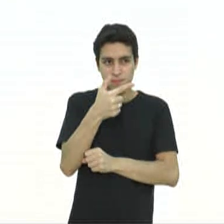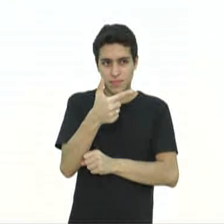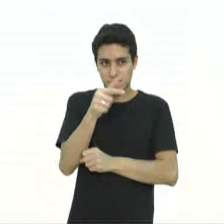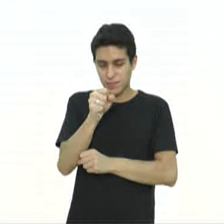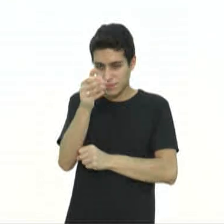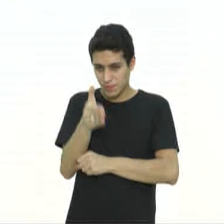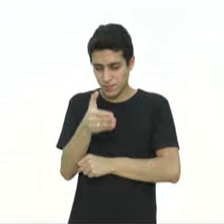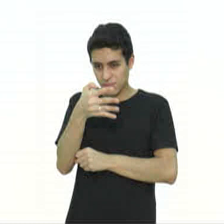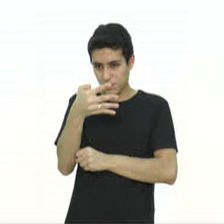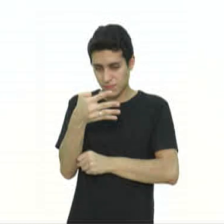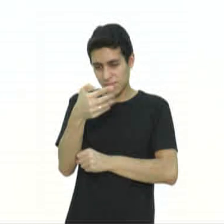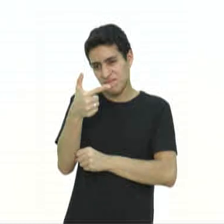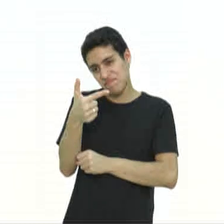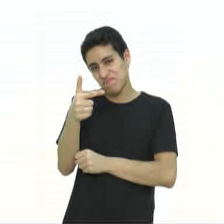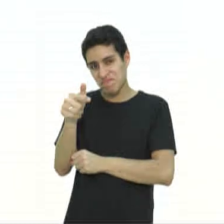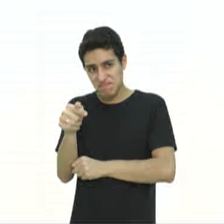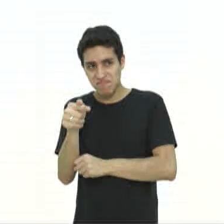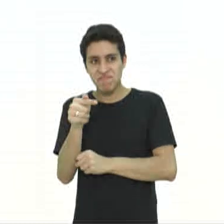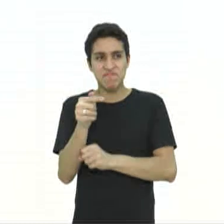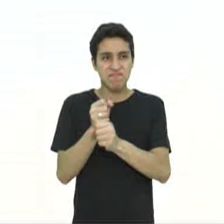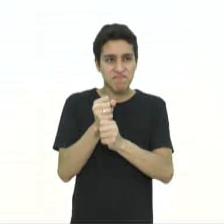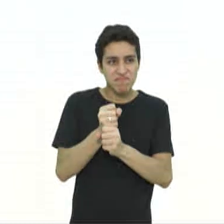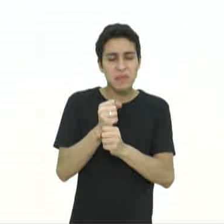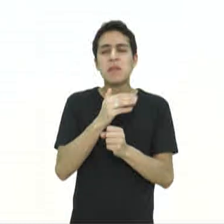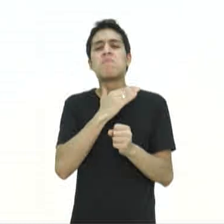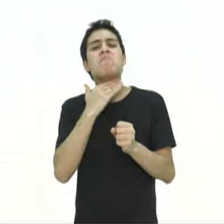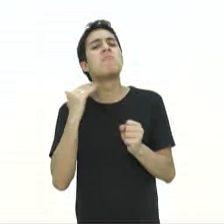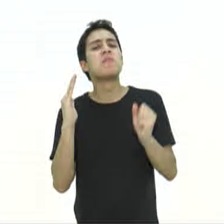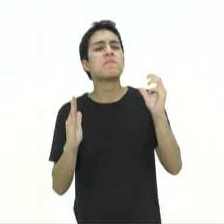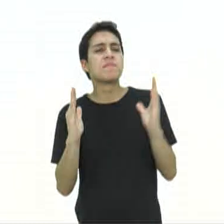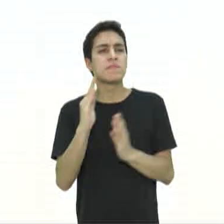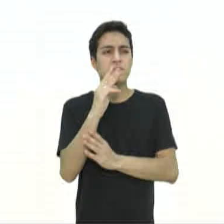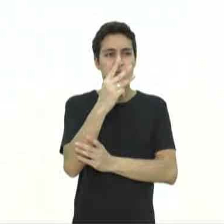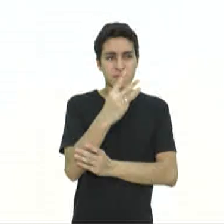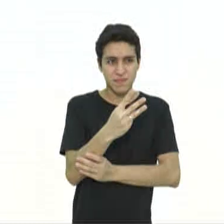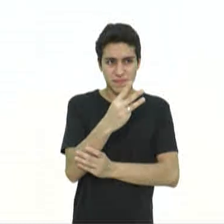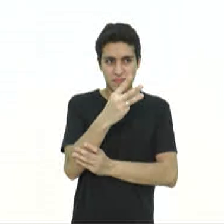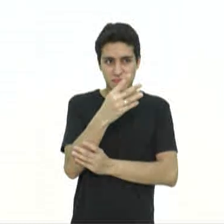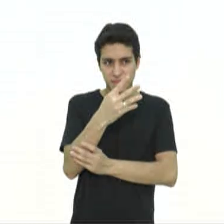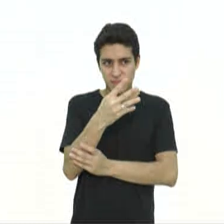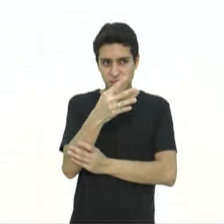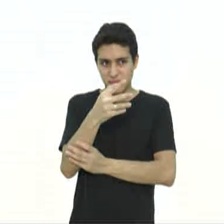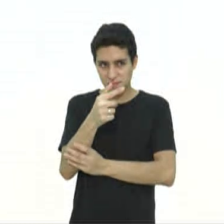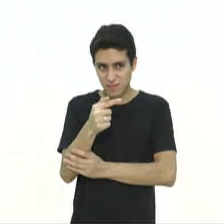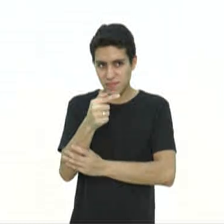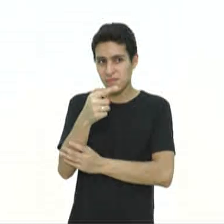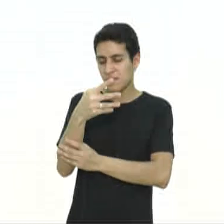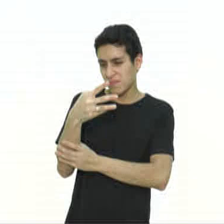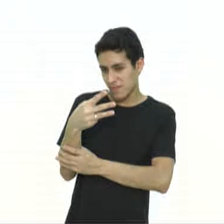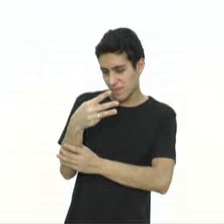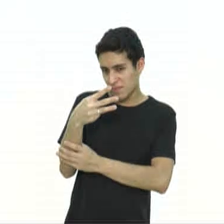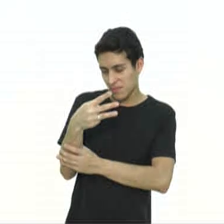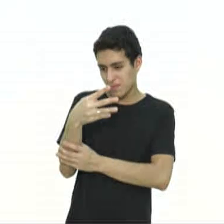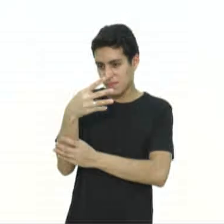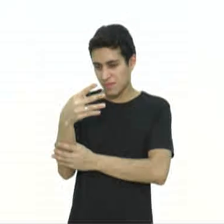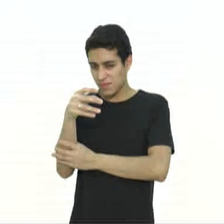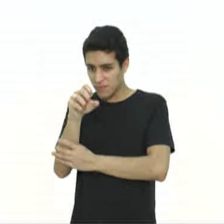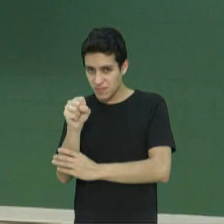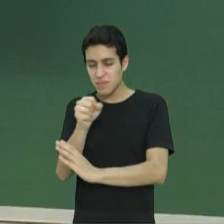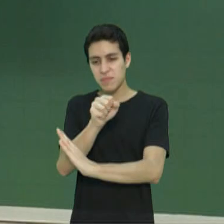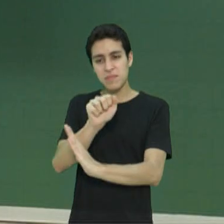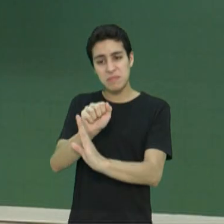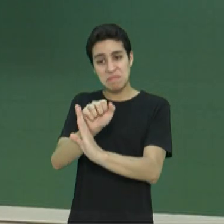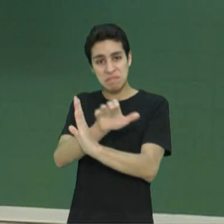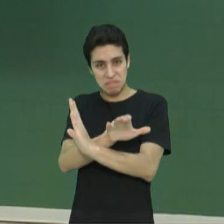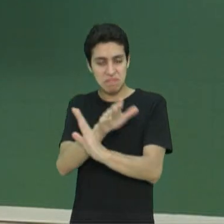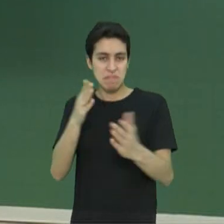427 a.C. e morreu por volta de 347, 348 a.C. Ou seja, viveu muito para